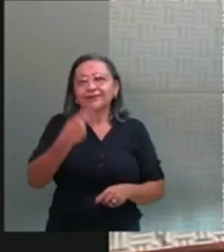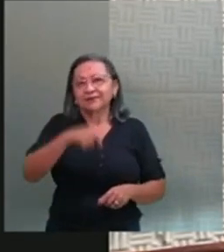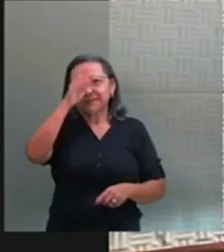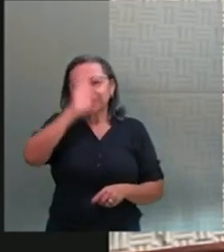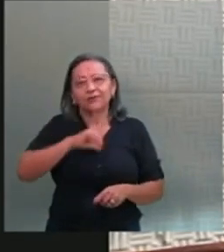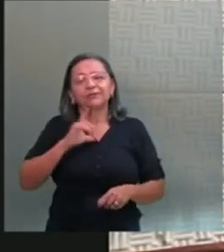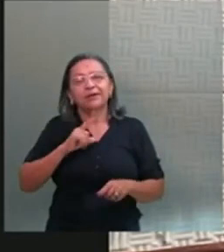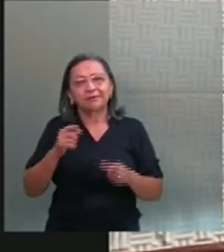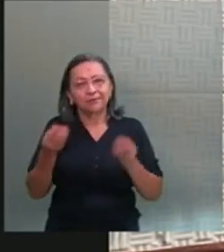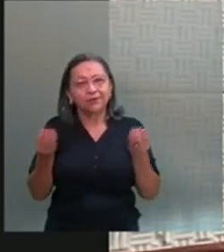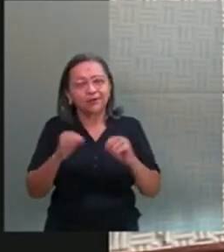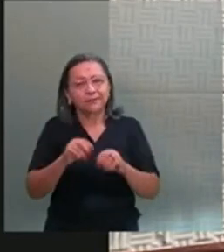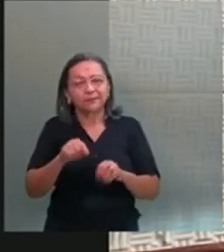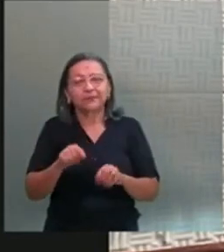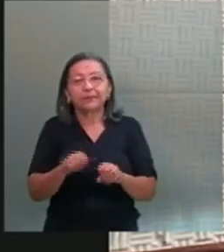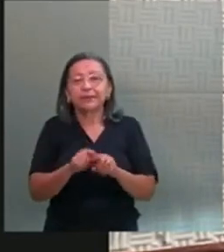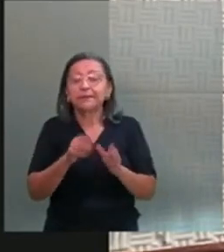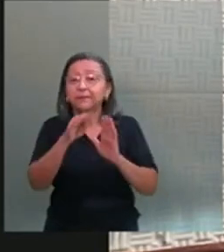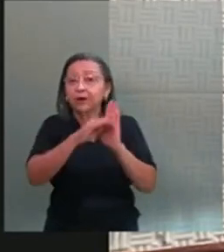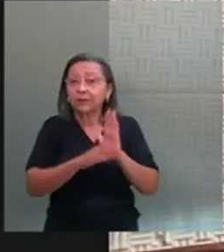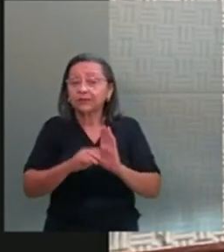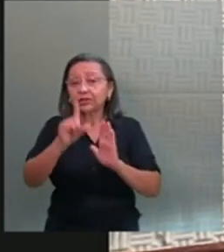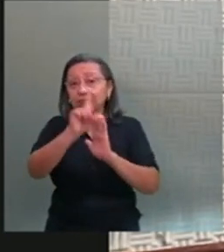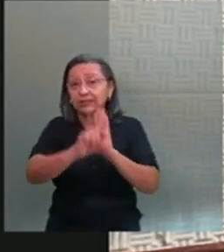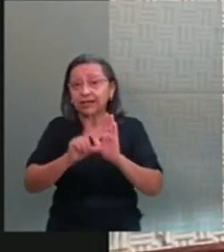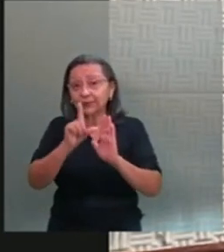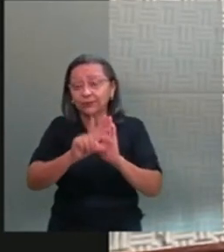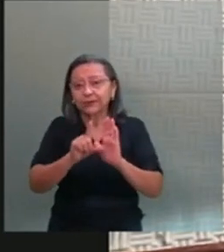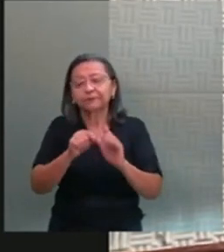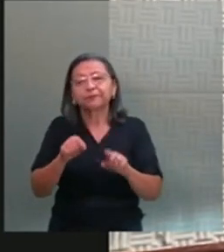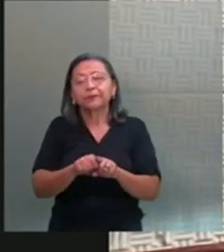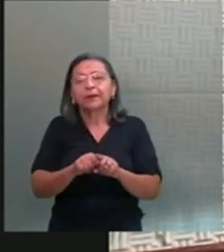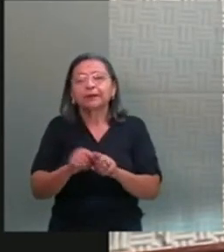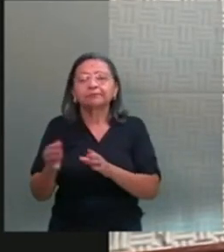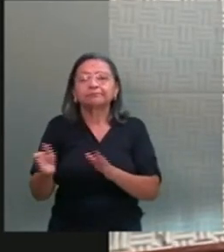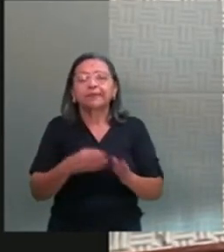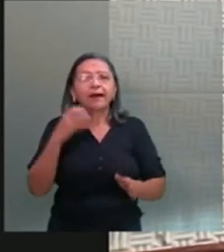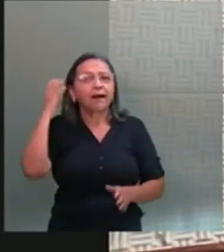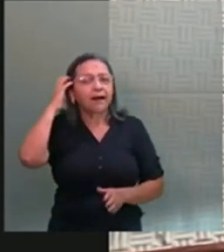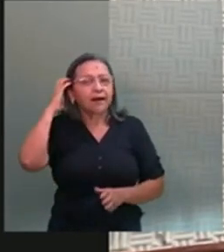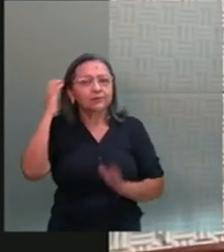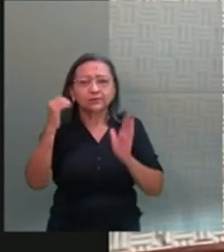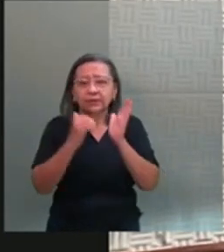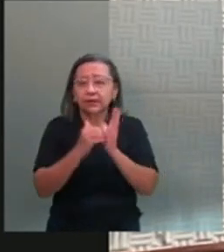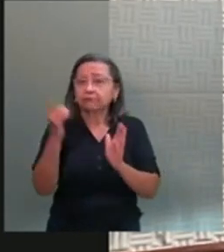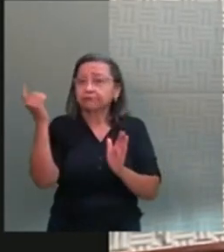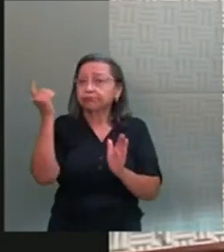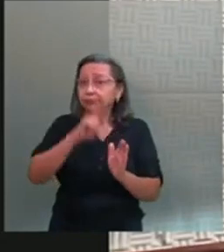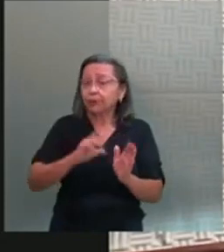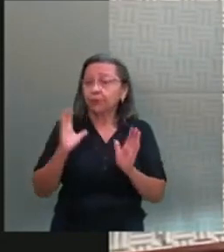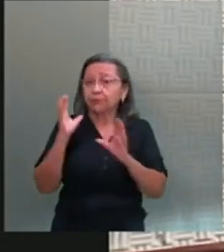E temos programa de literatura também. Senhor presidente, a Rádio do Senado chega aos 25 anos também com a rede